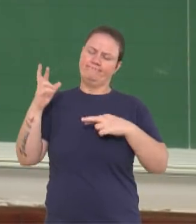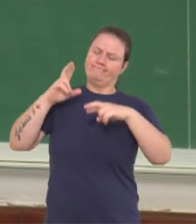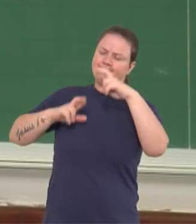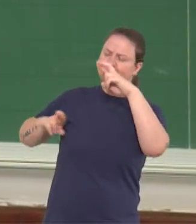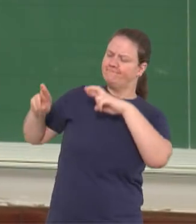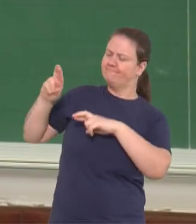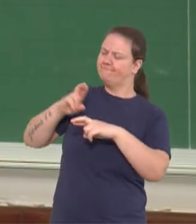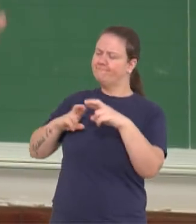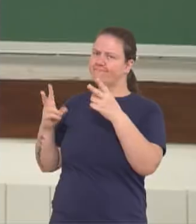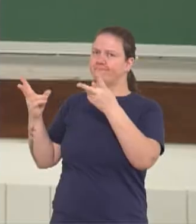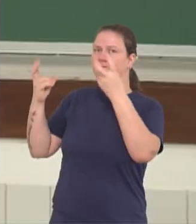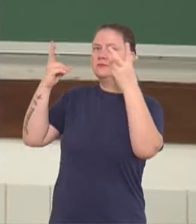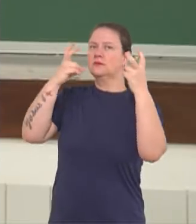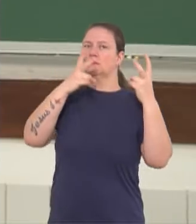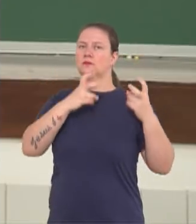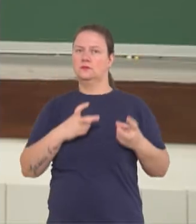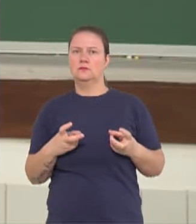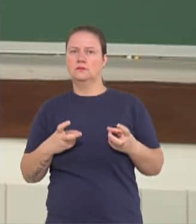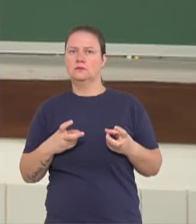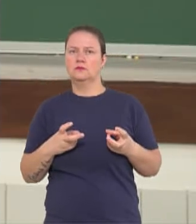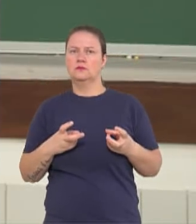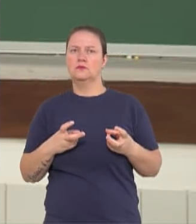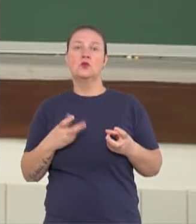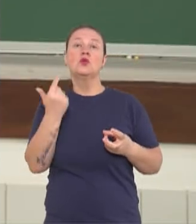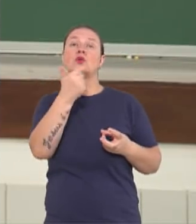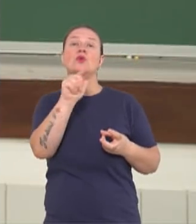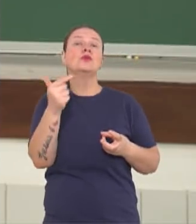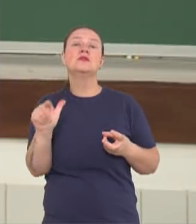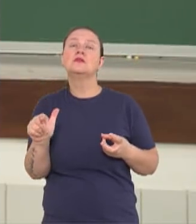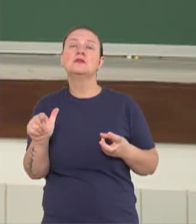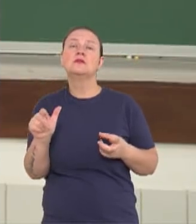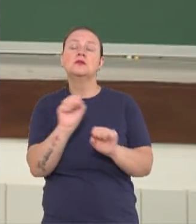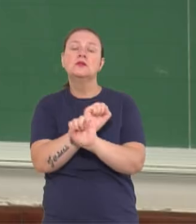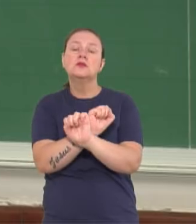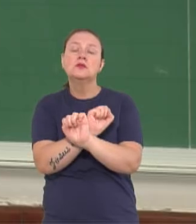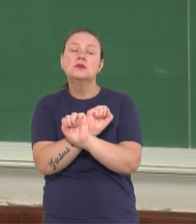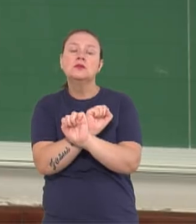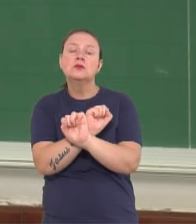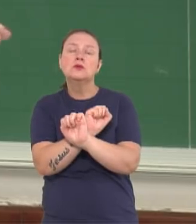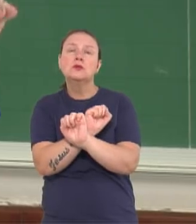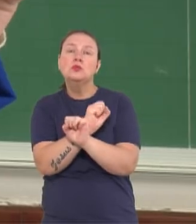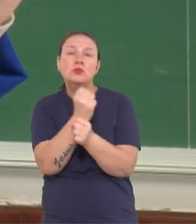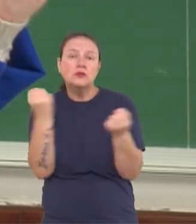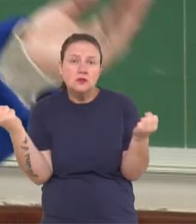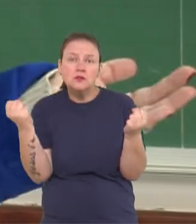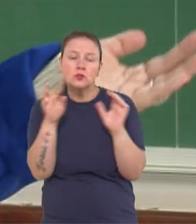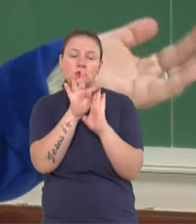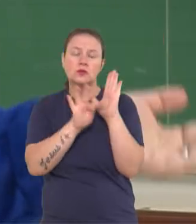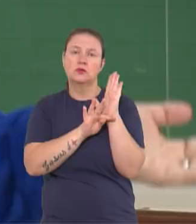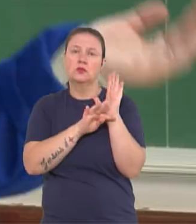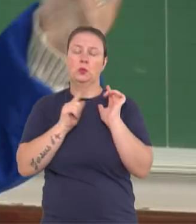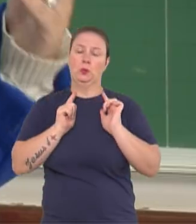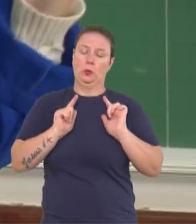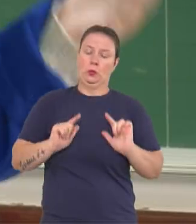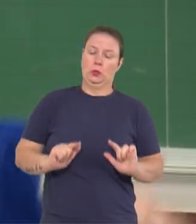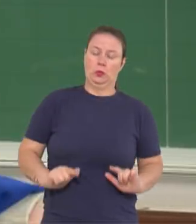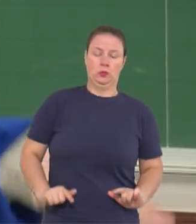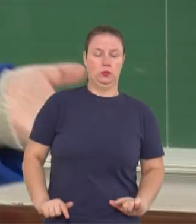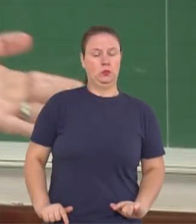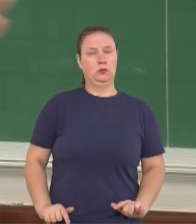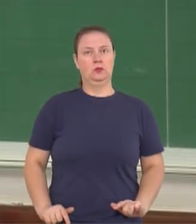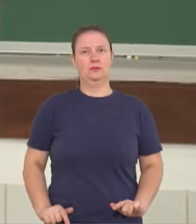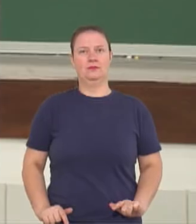tem que ser considerada. Nenhum discurso é neutro, né? Todos os discursos são carregados de intenções por parte de quem os